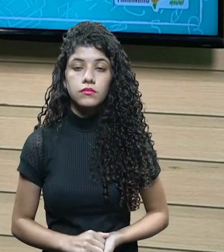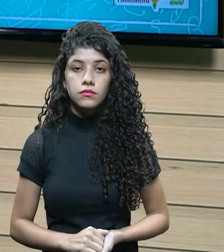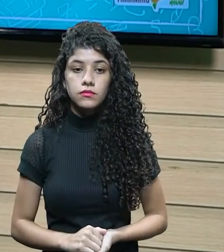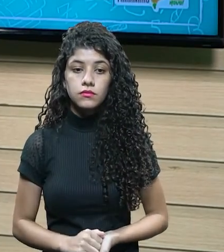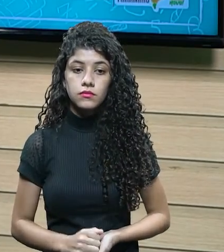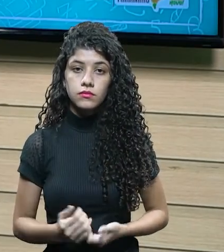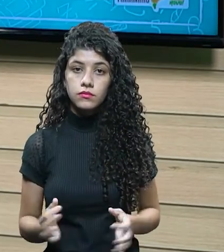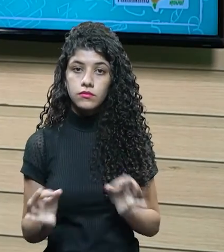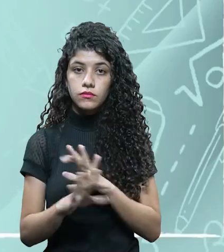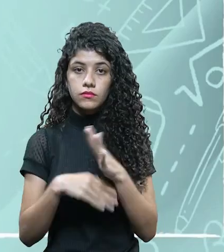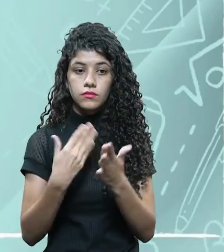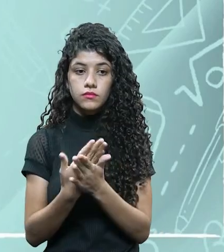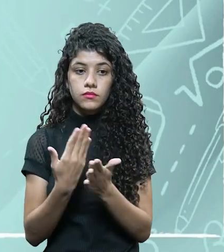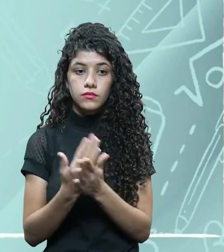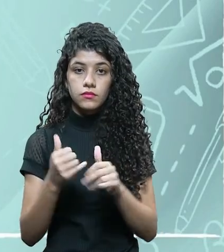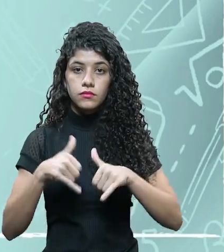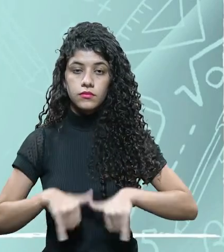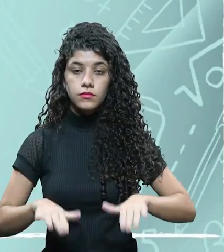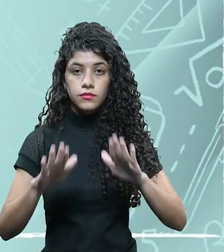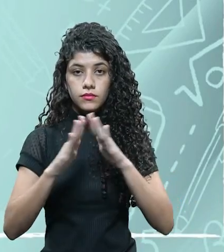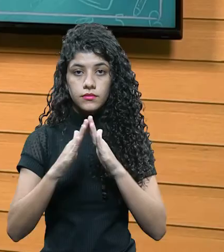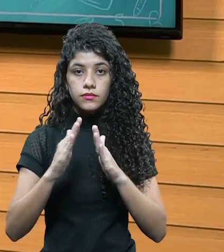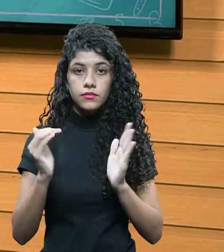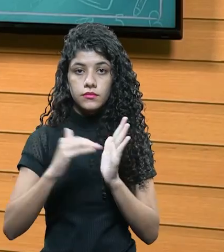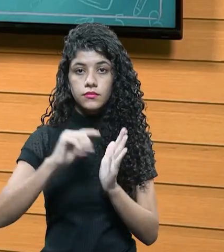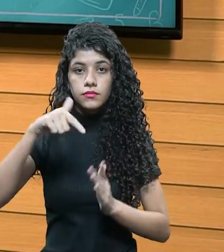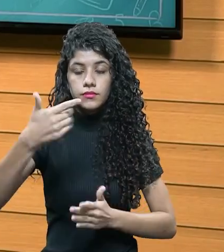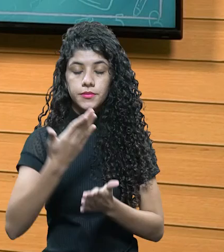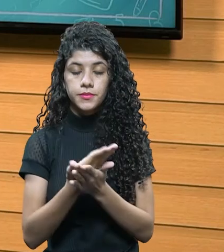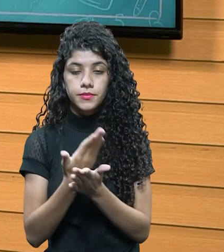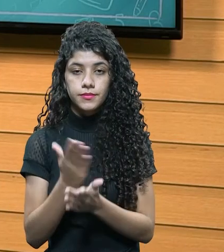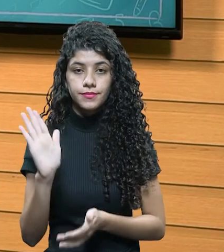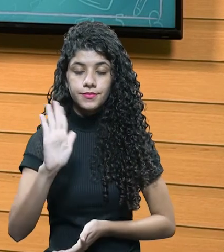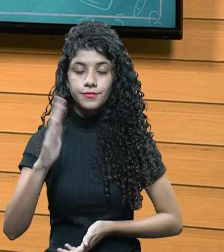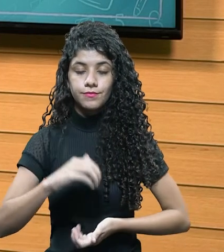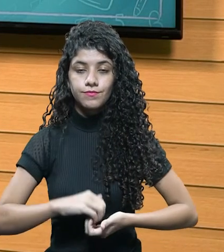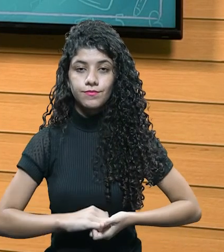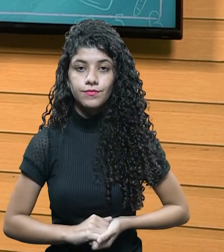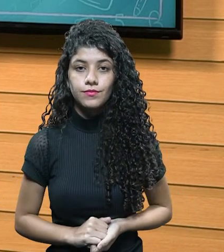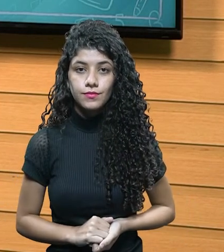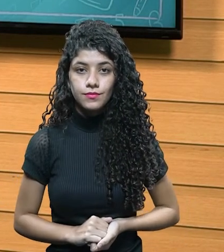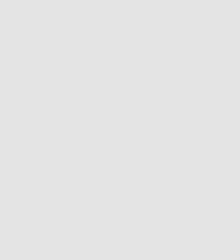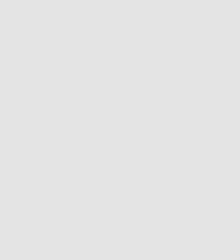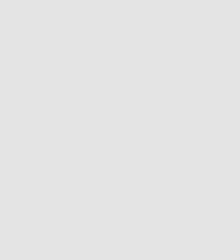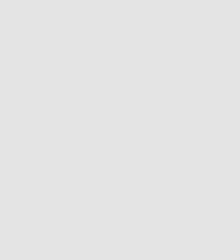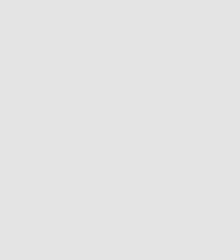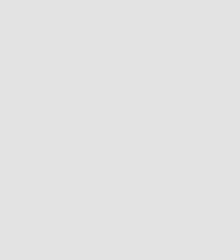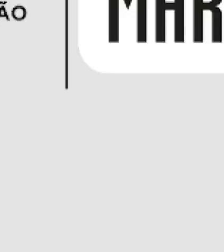padrão de valor. Ficamos por aqui, fique em casa e até a próxima aula.